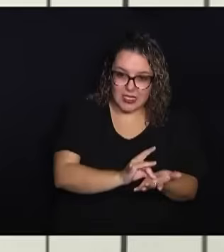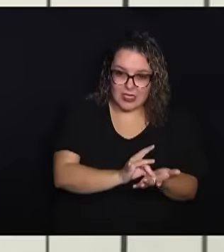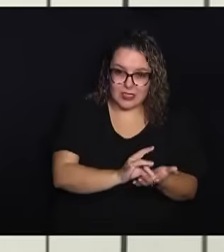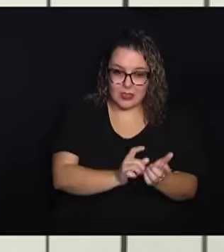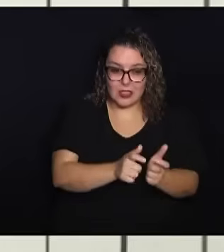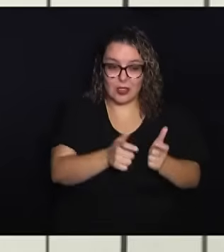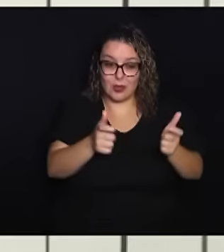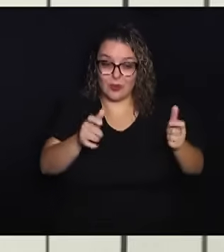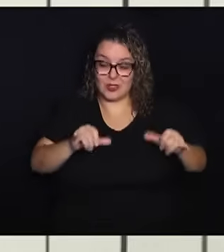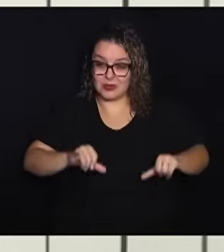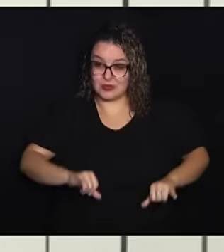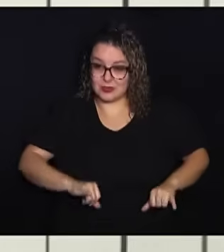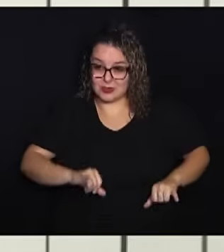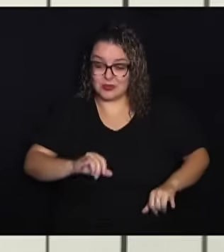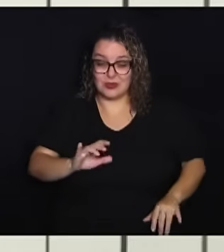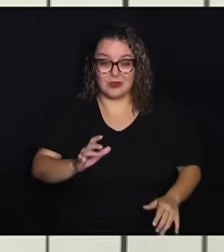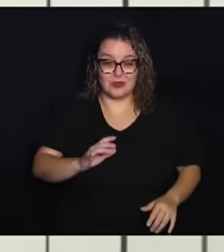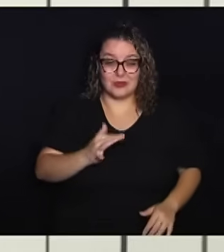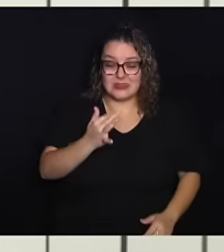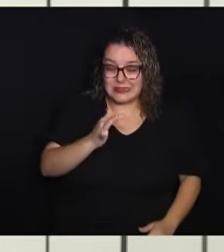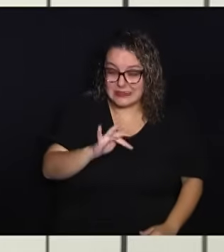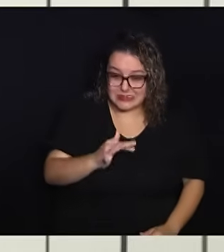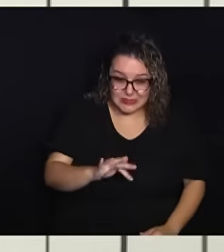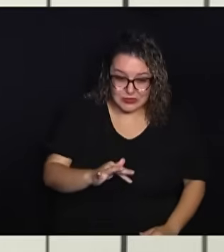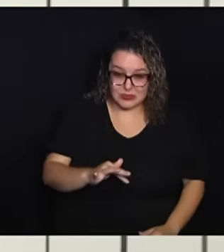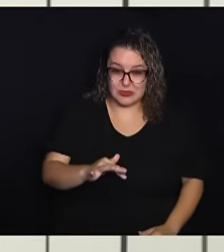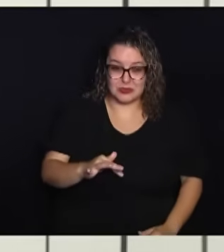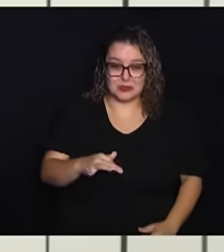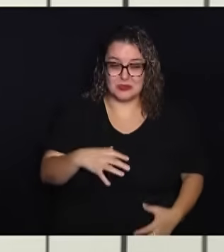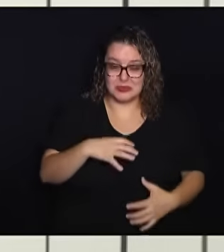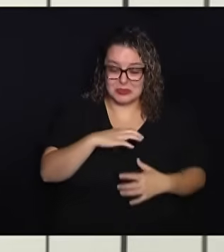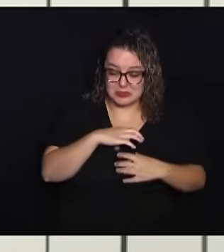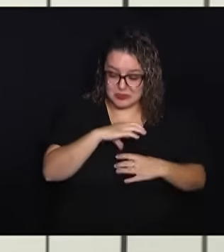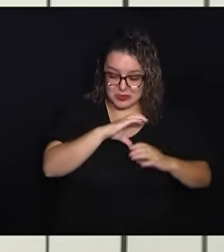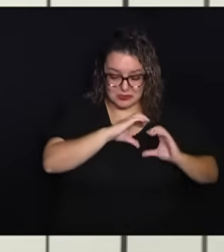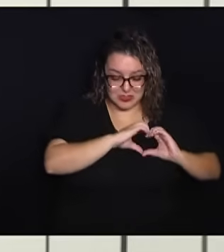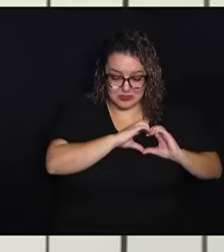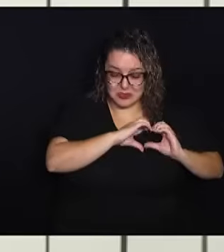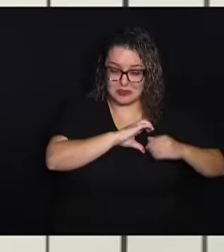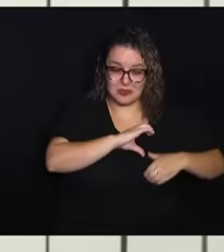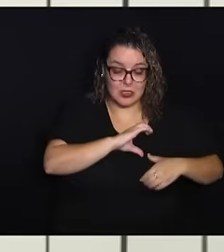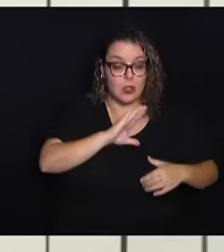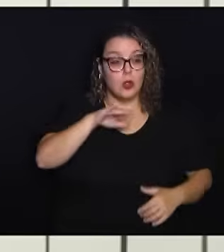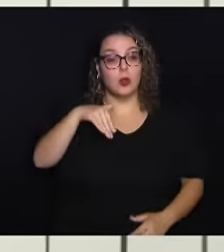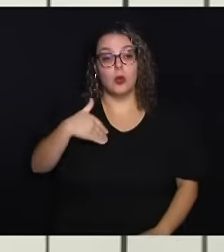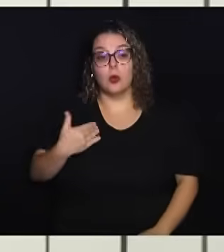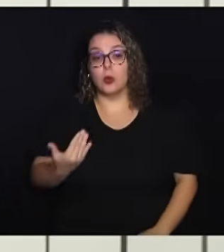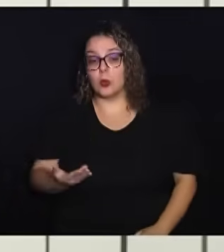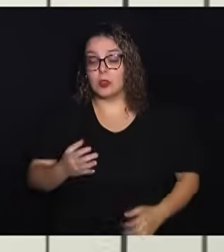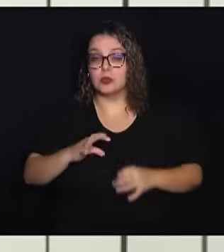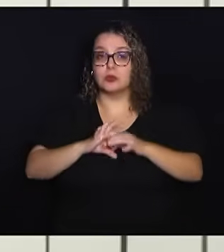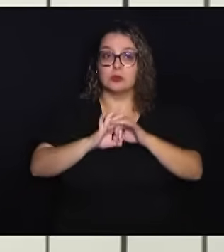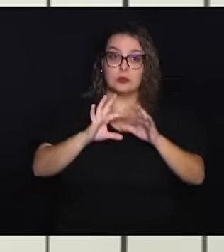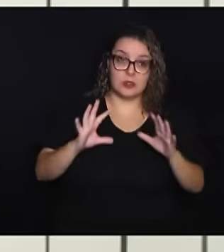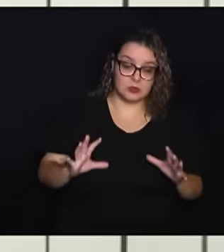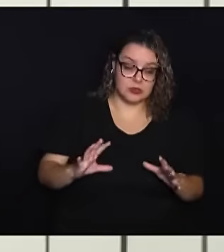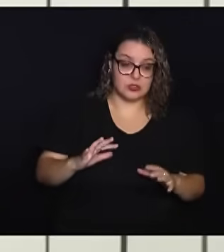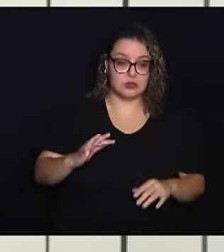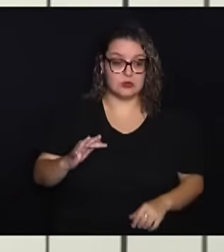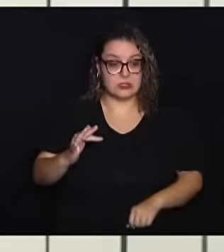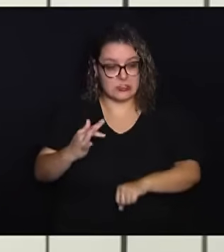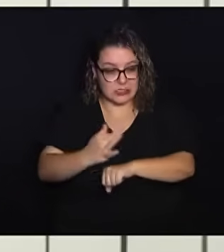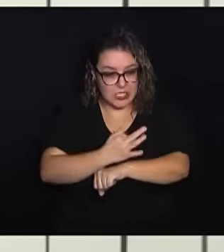aumenta a dor e o sofrimento. Você acredita que quando a gente permite que a